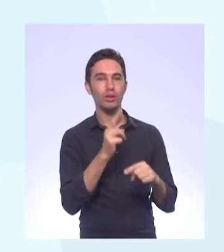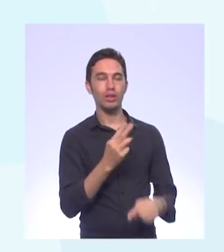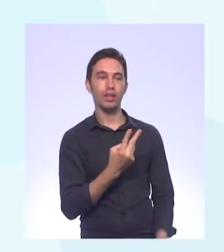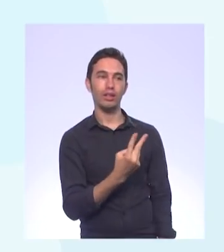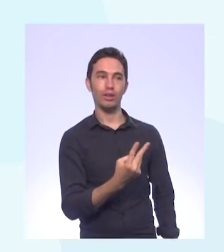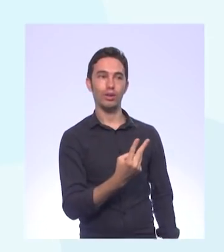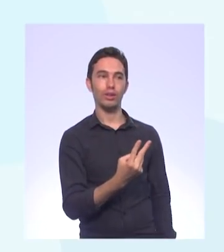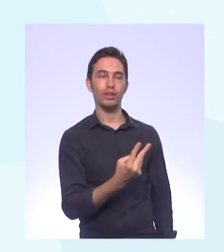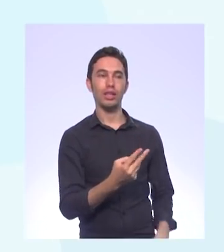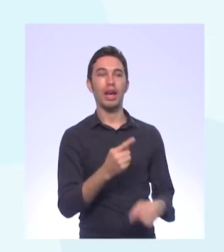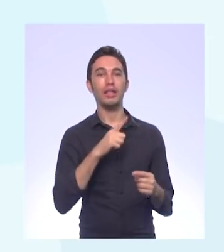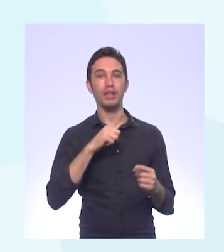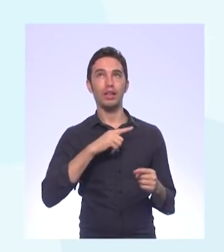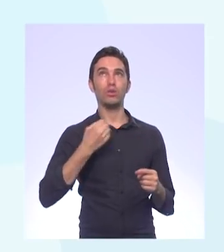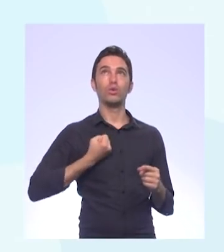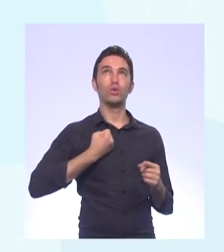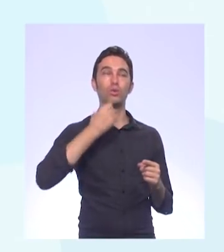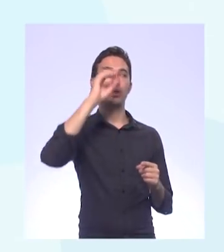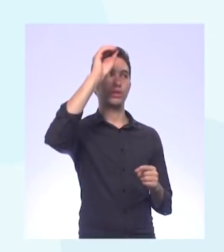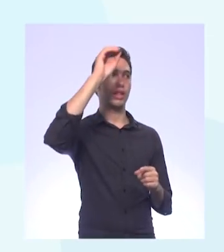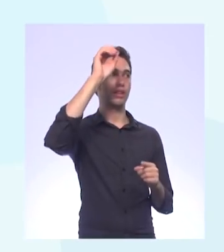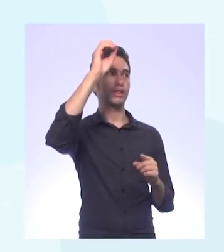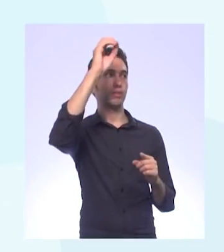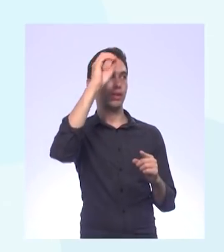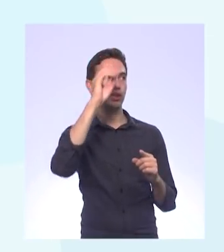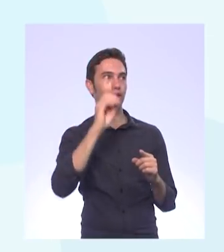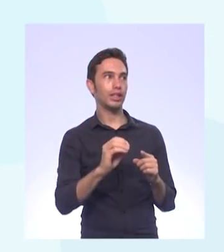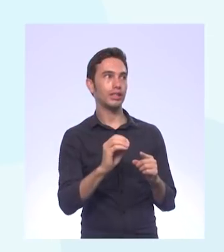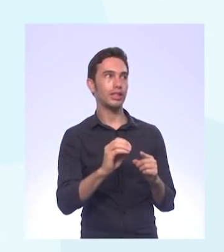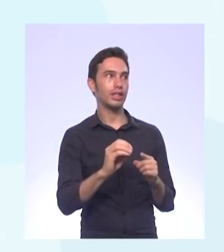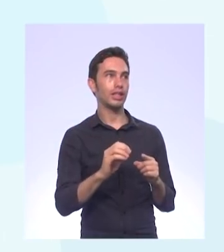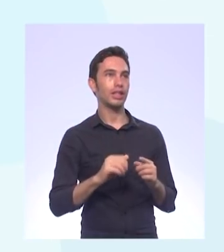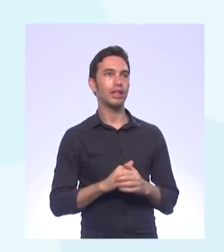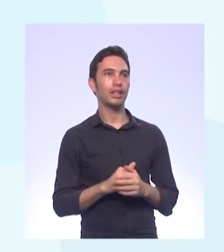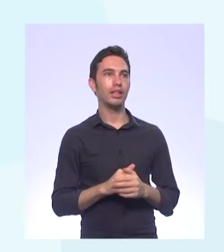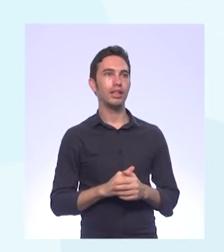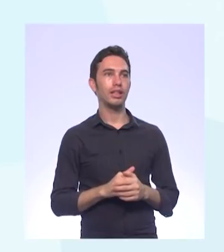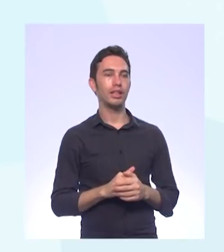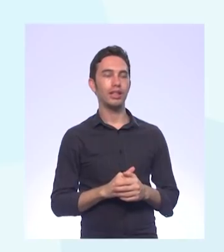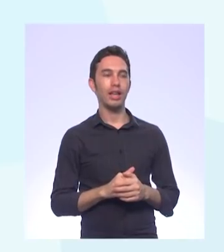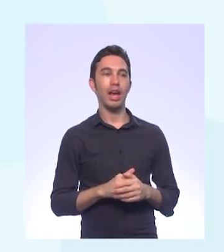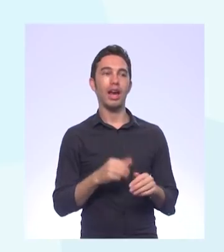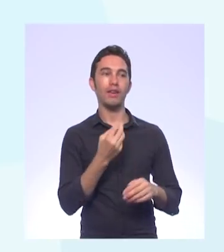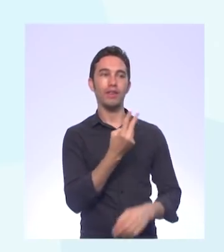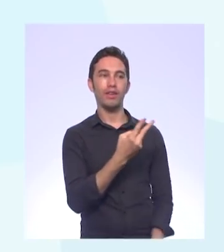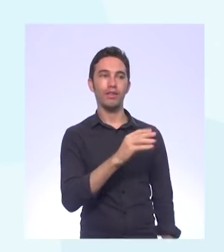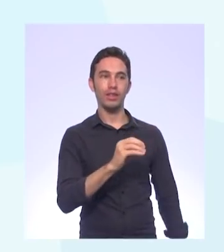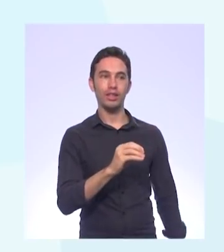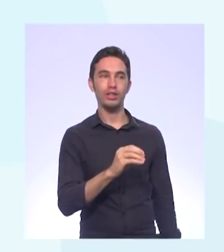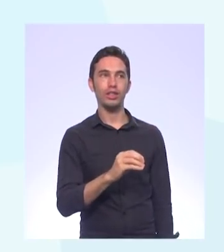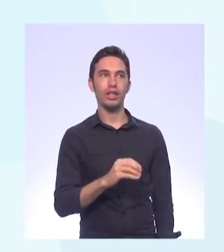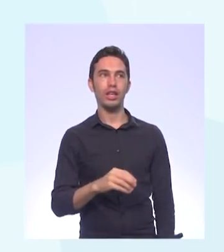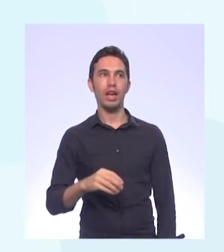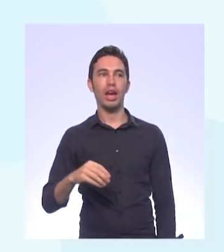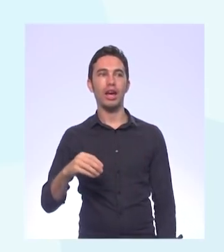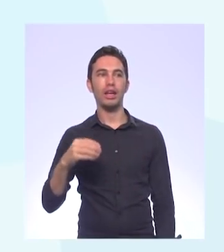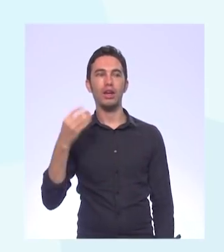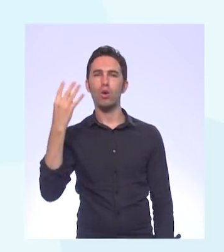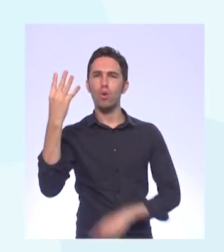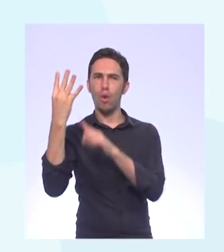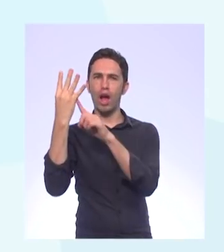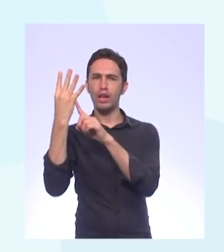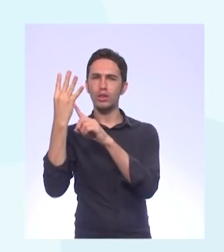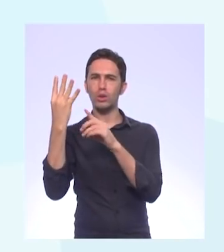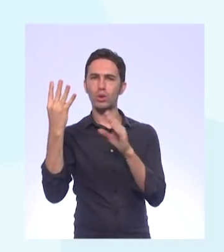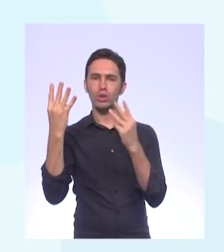você vai baixar tá então nós temos 20 agora o quatro cabe no 20 ou quatro desse tamanho para caber no 20 né